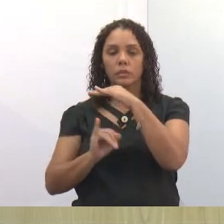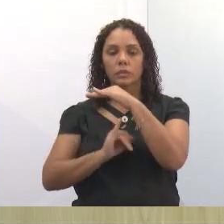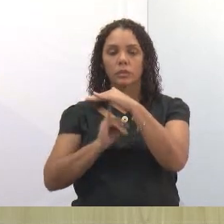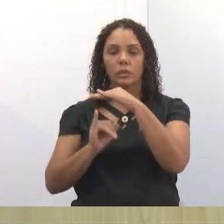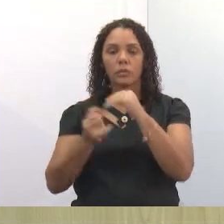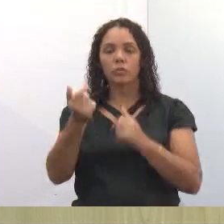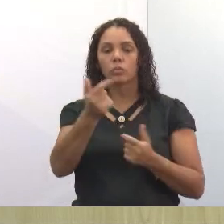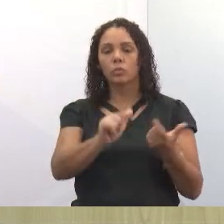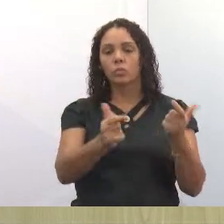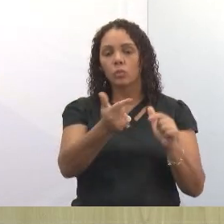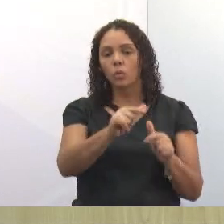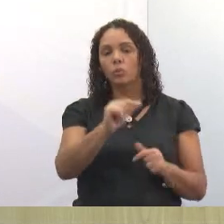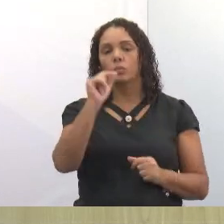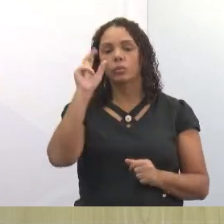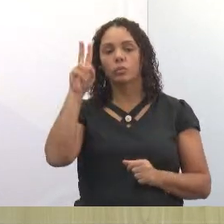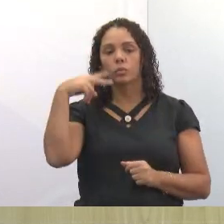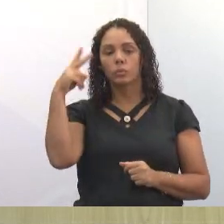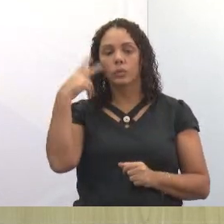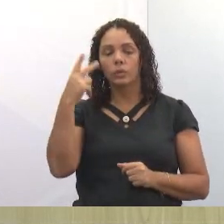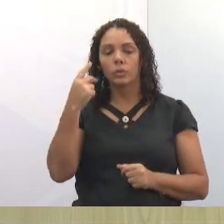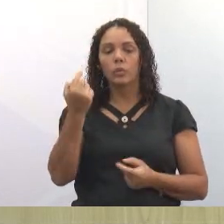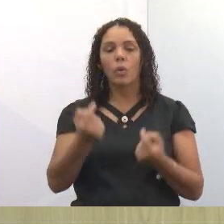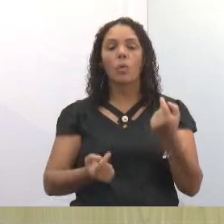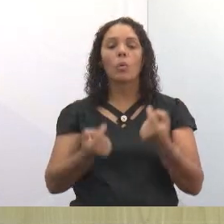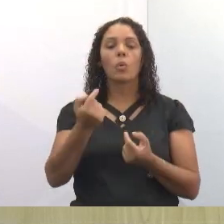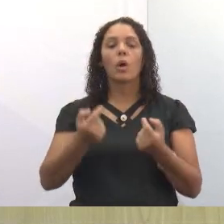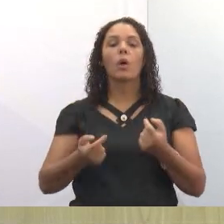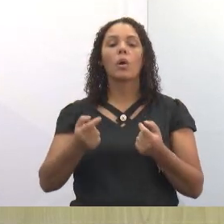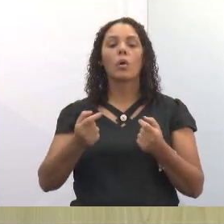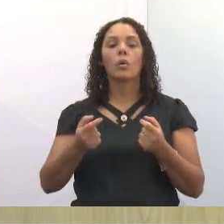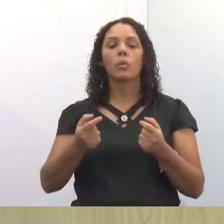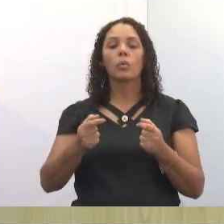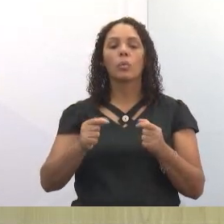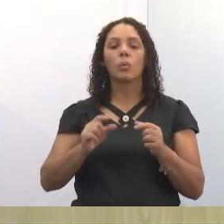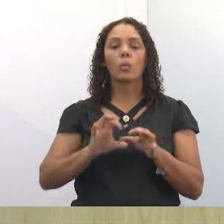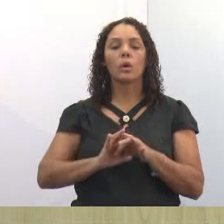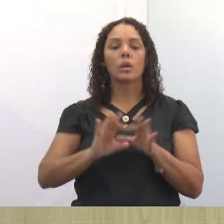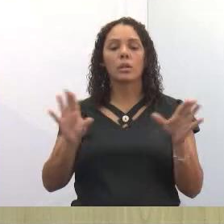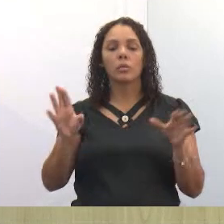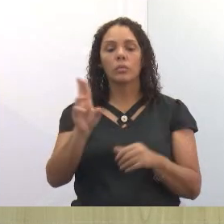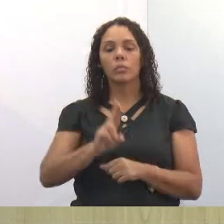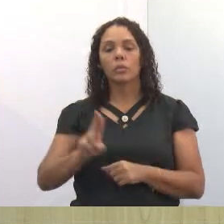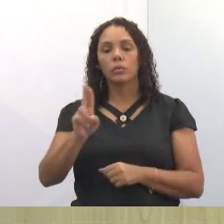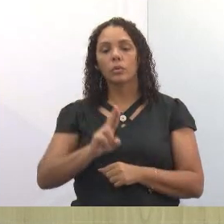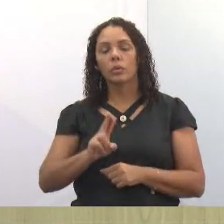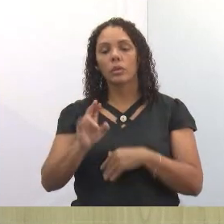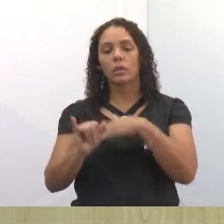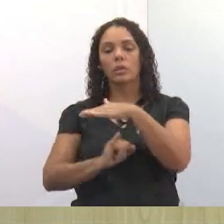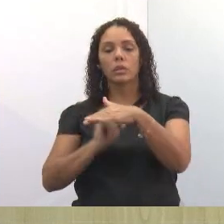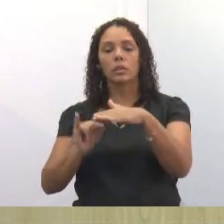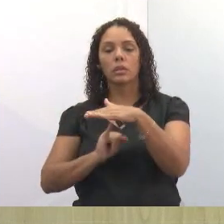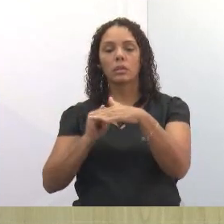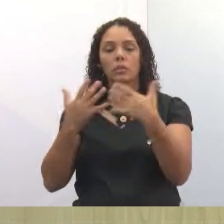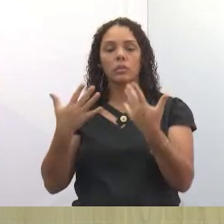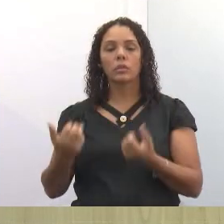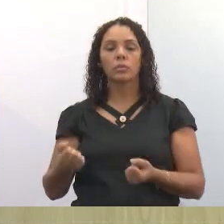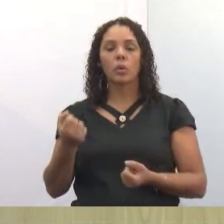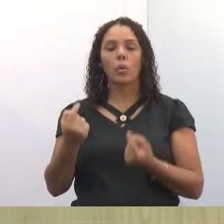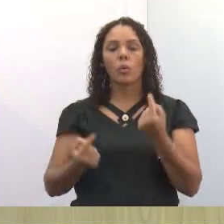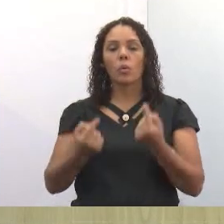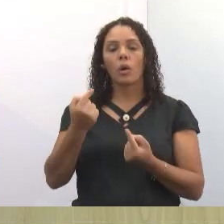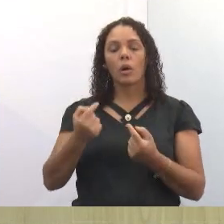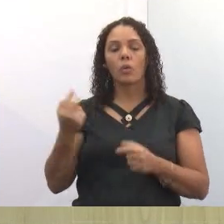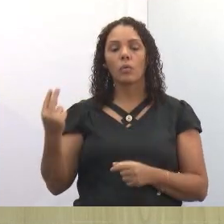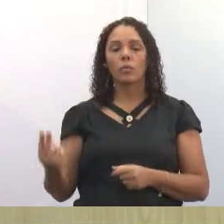vereadores, quais foram liberadas? Quais entidades receberam? Quais os valores e quais as